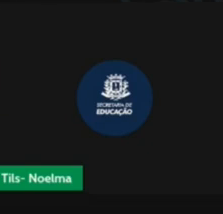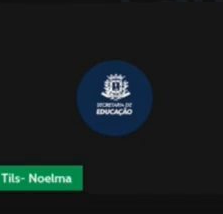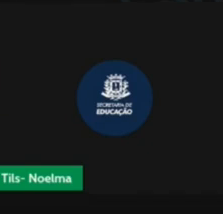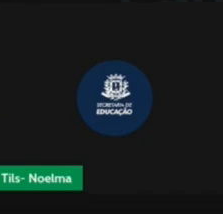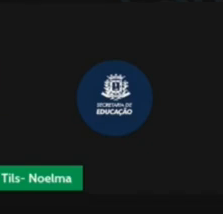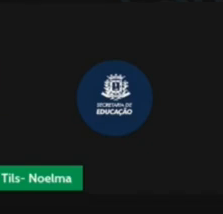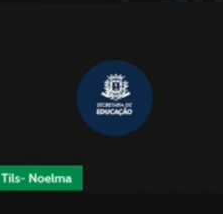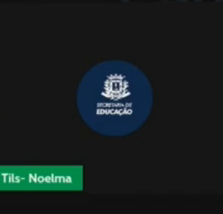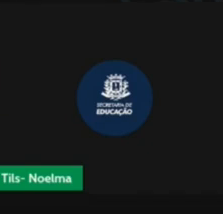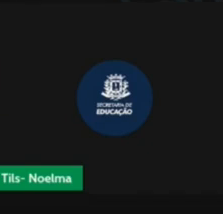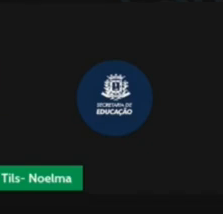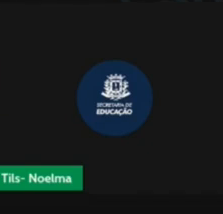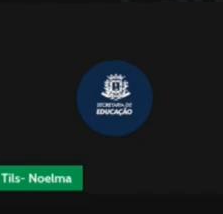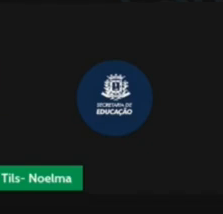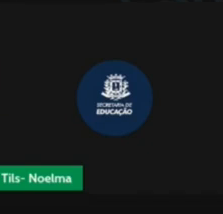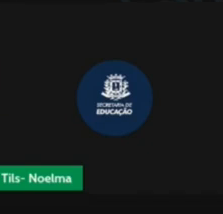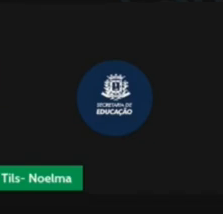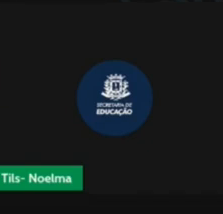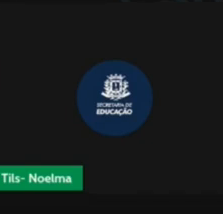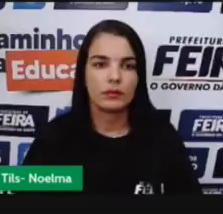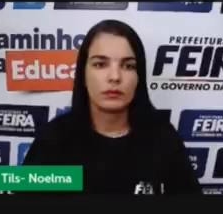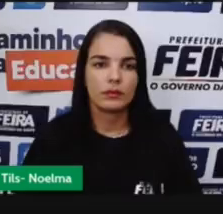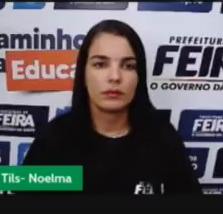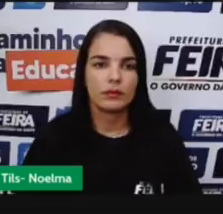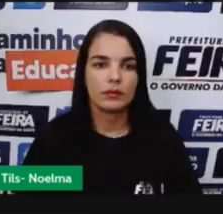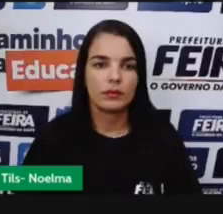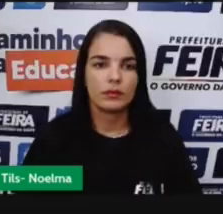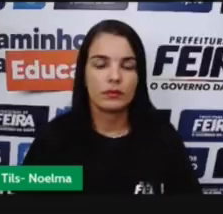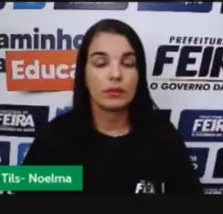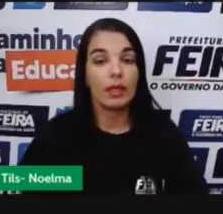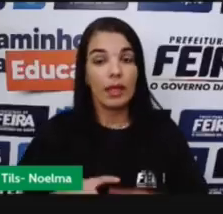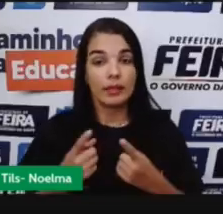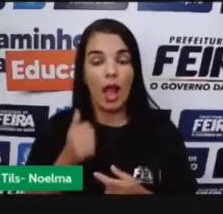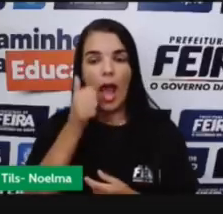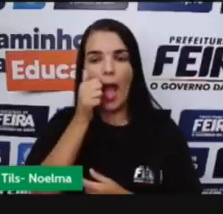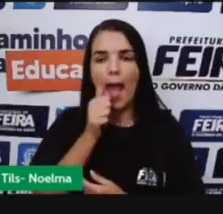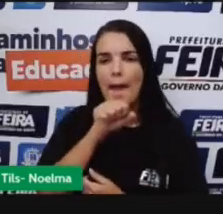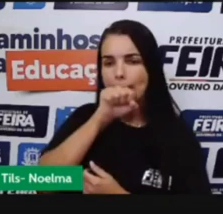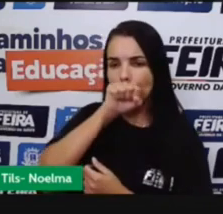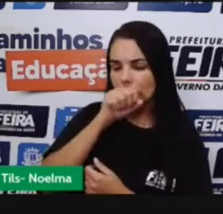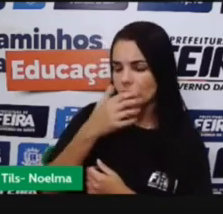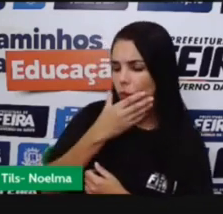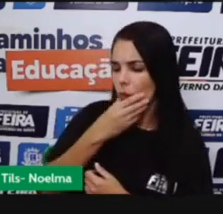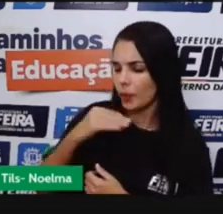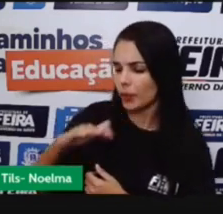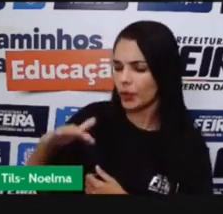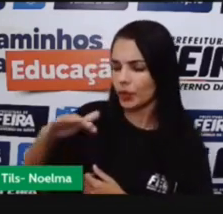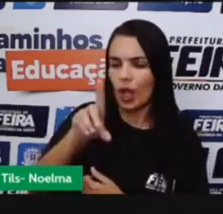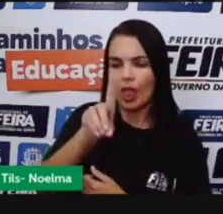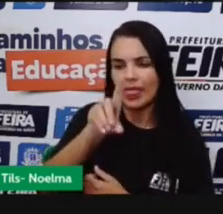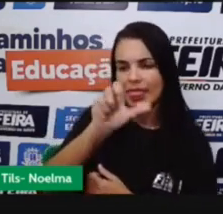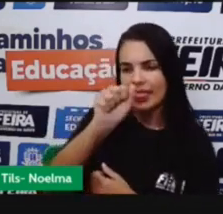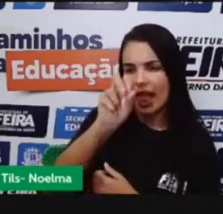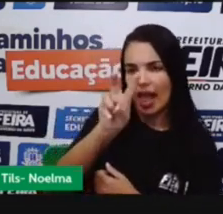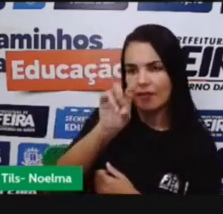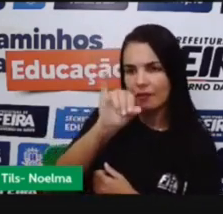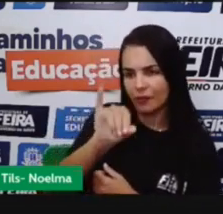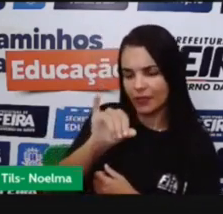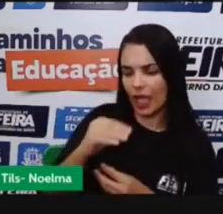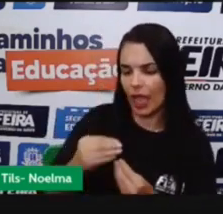7 pessoas, certo? Vamos para mais um problema. A mãe de Davi deu a ele 2 dúzias